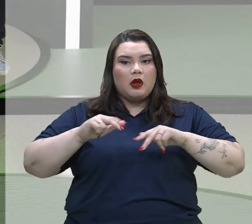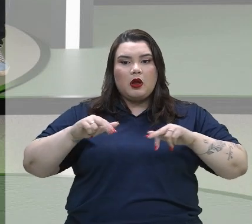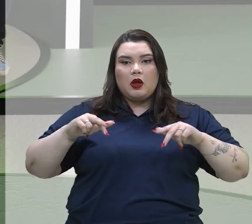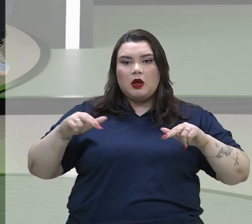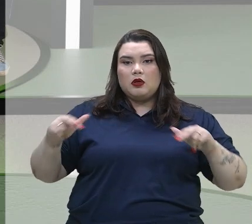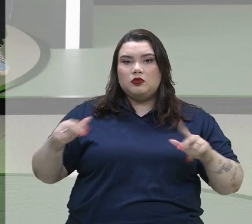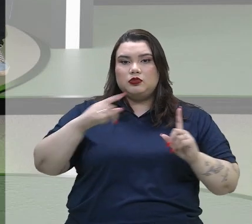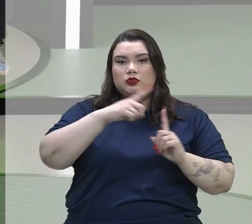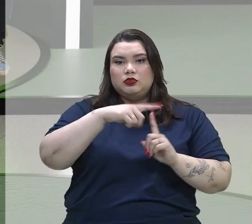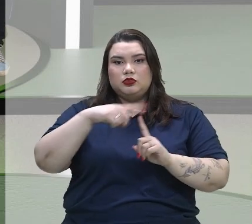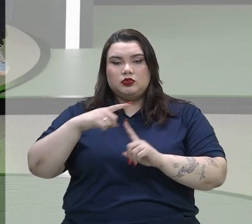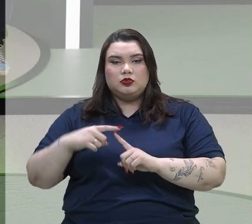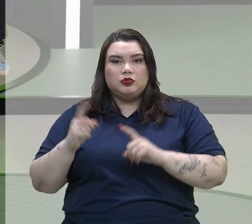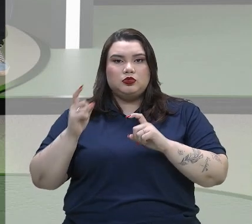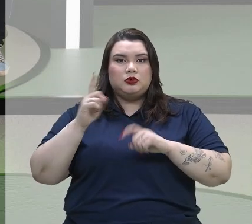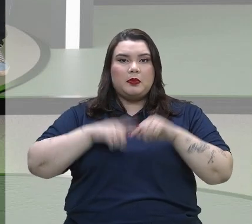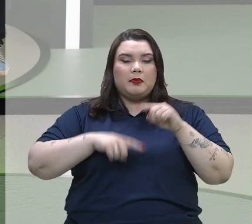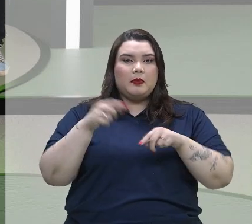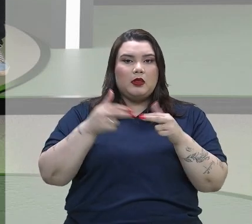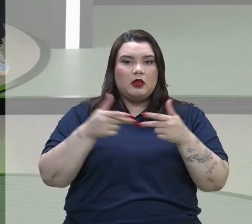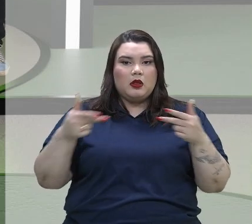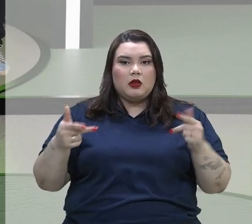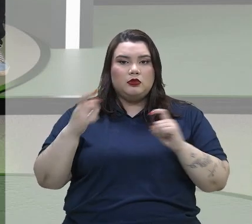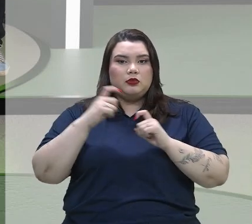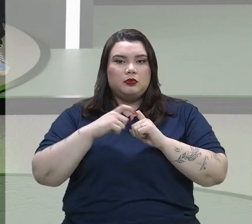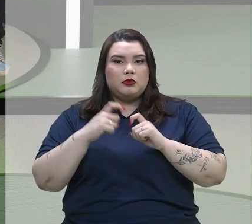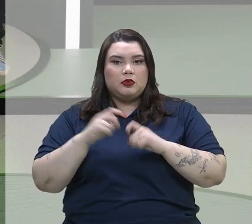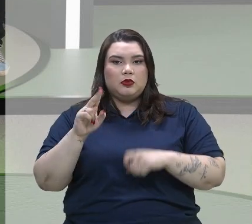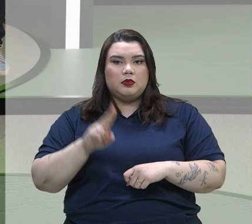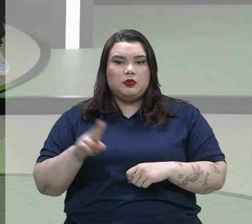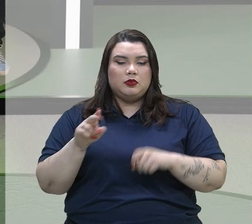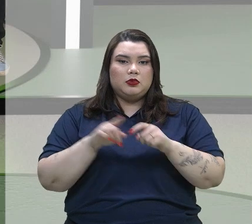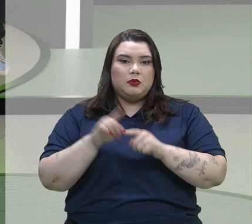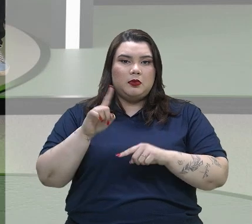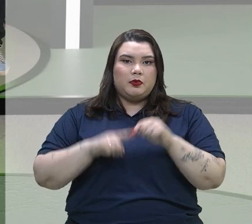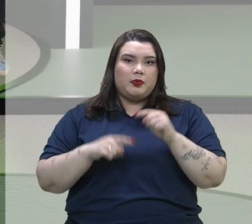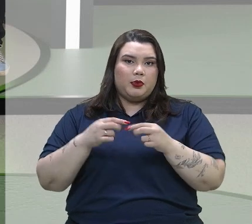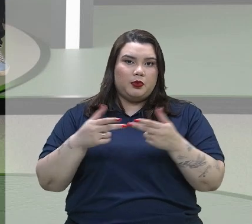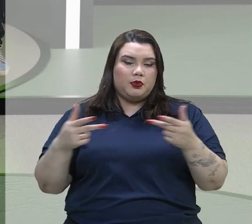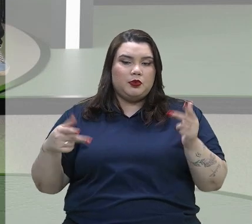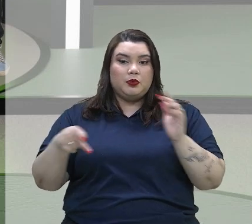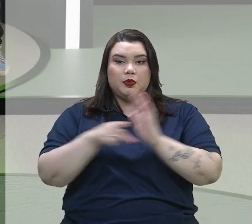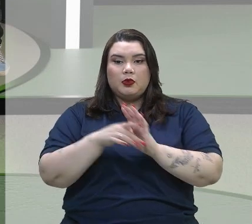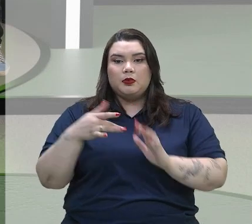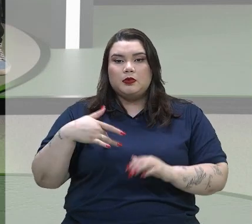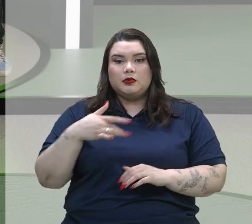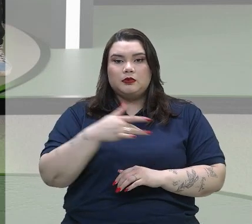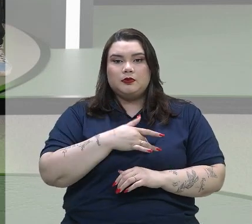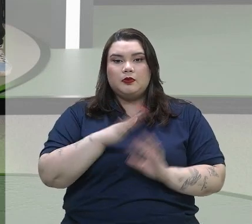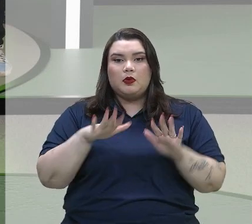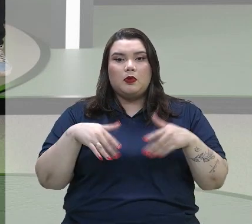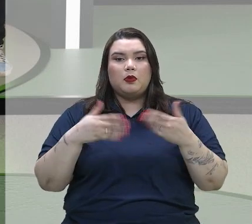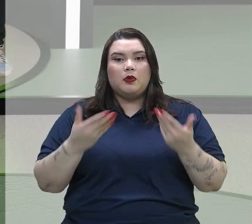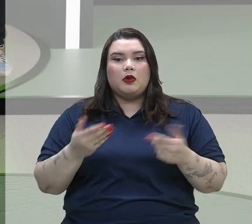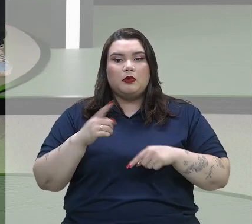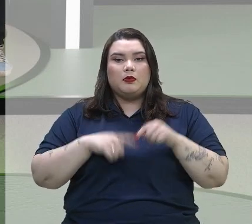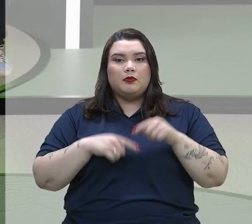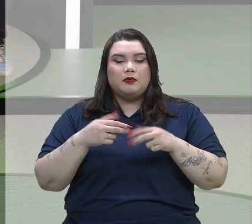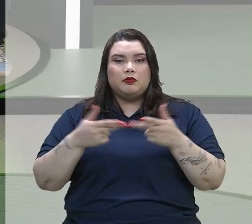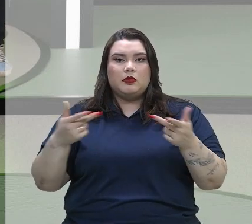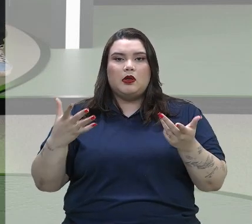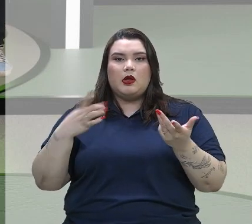de dispositivos médicos e produtos de saúde. Quais são esses produtos? São